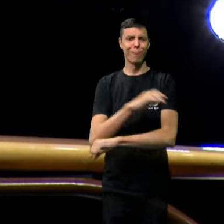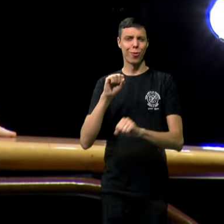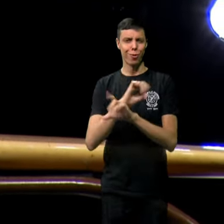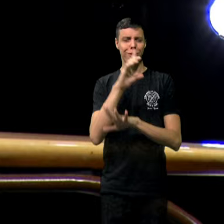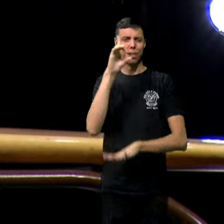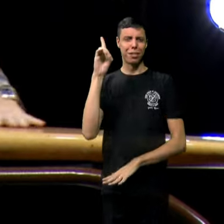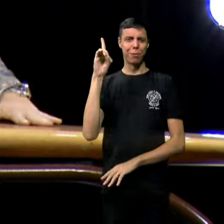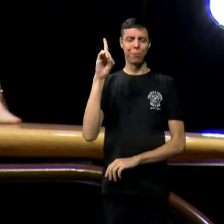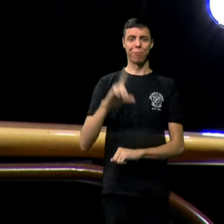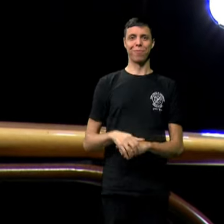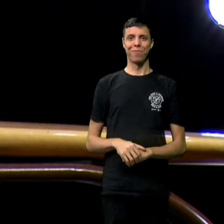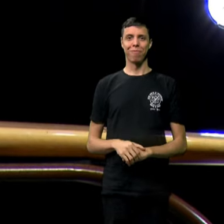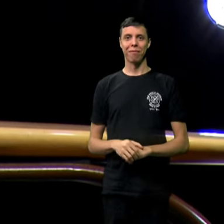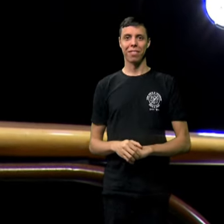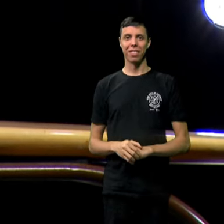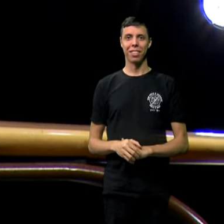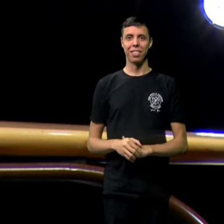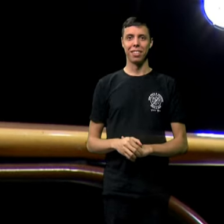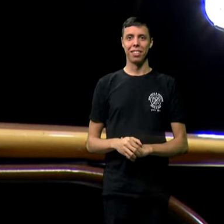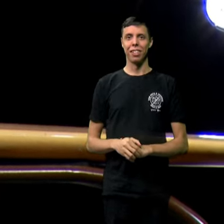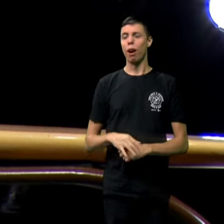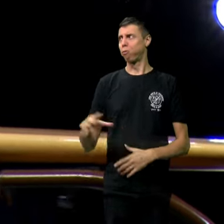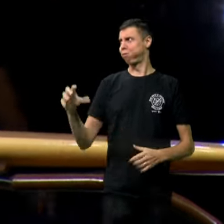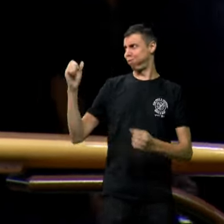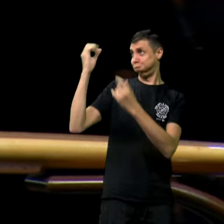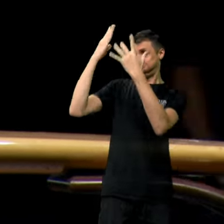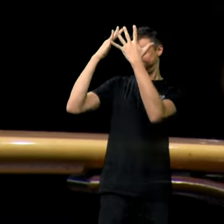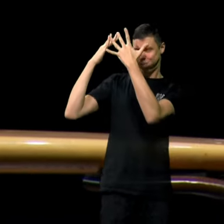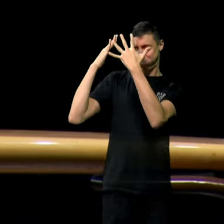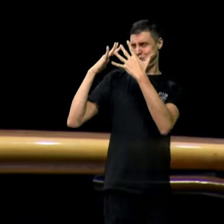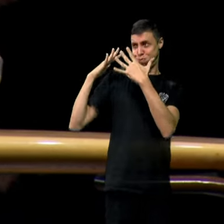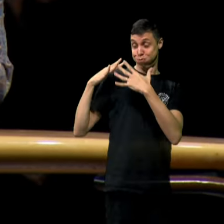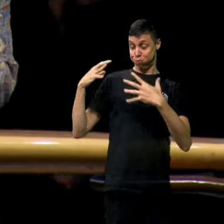Deus, já está jorrando um som aqui.